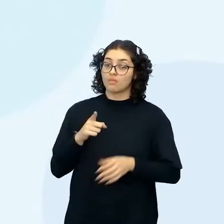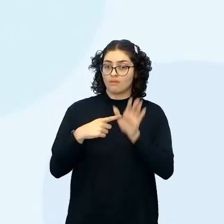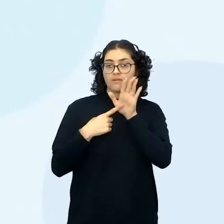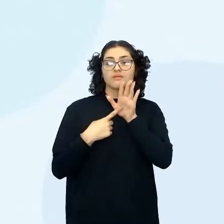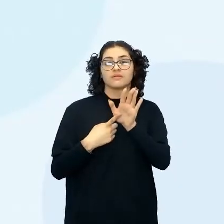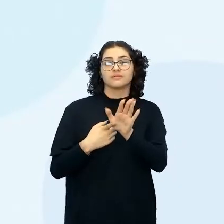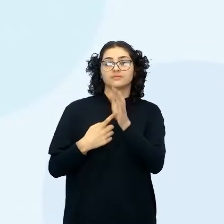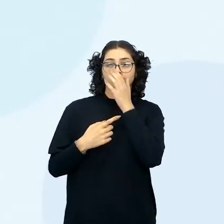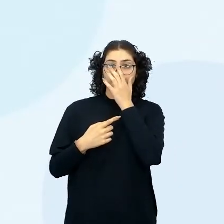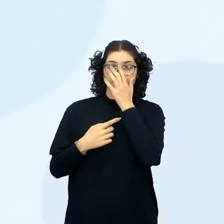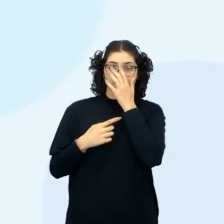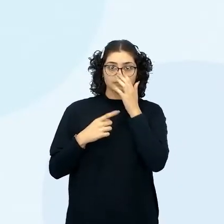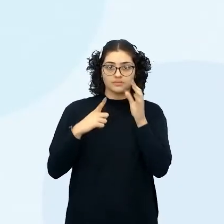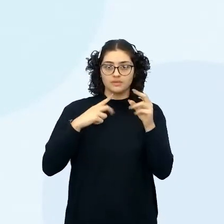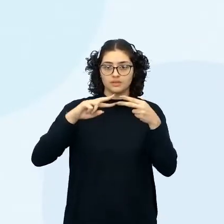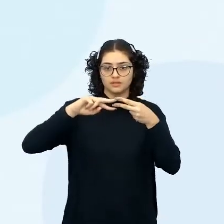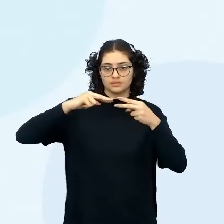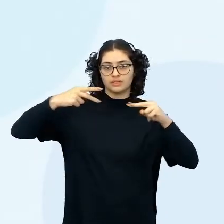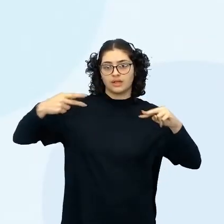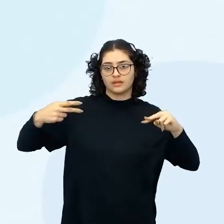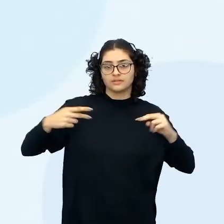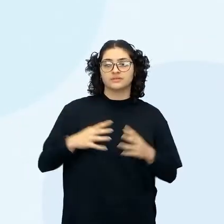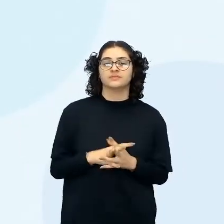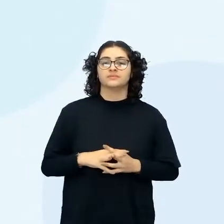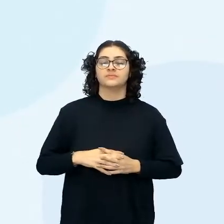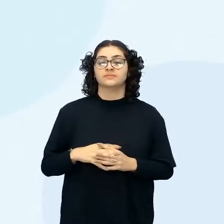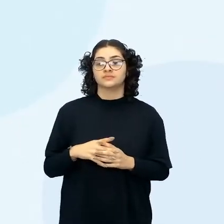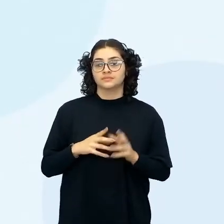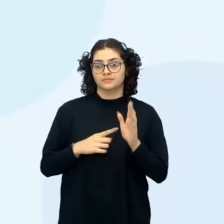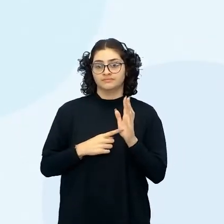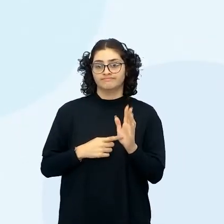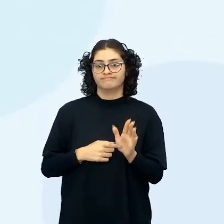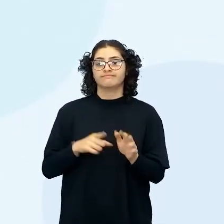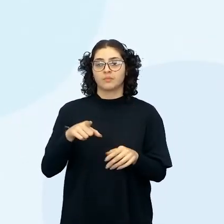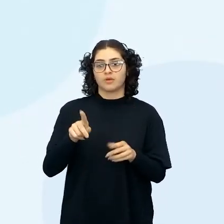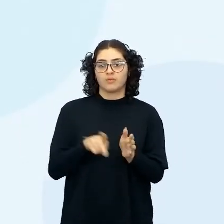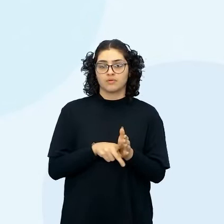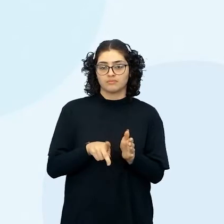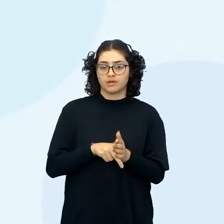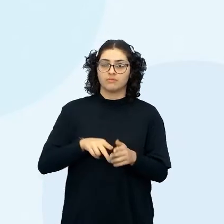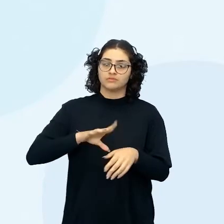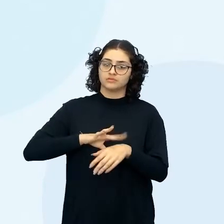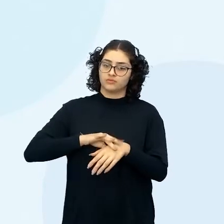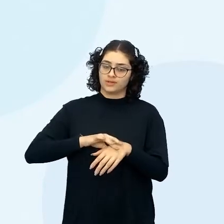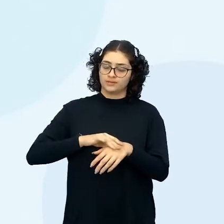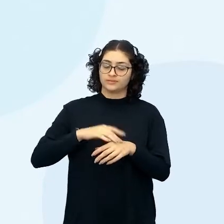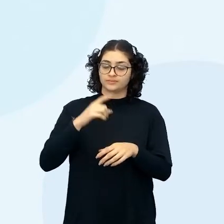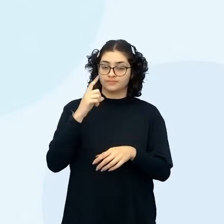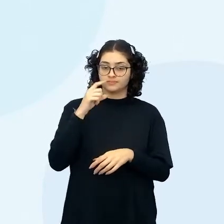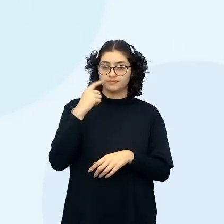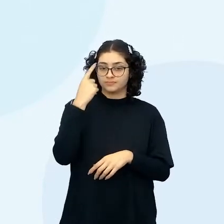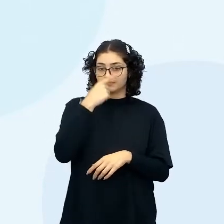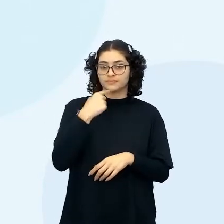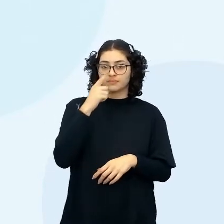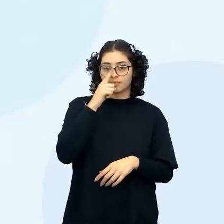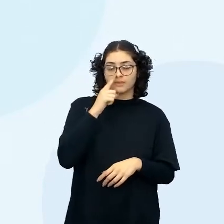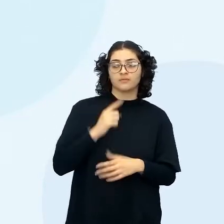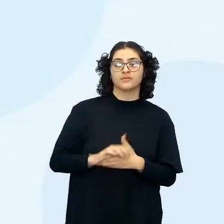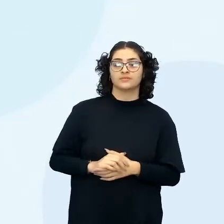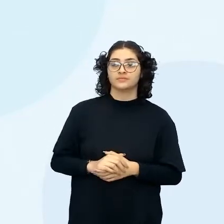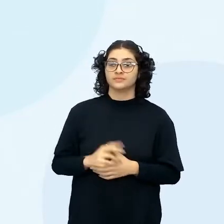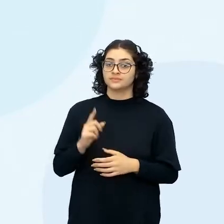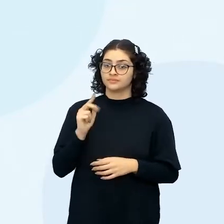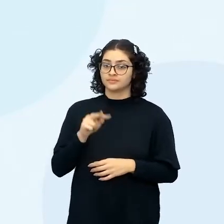aí os aspectos genéticos desse tipo de doença. Então, veja só, aqui eu